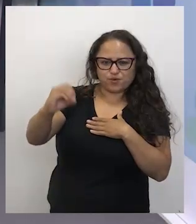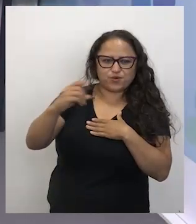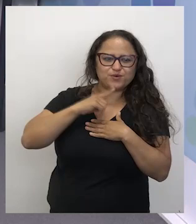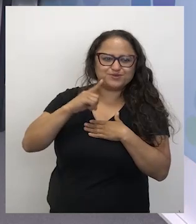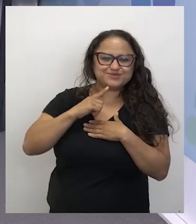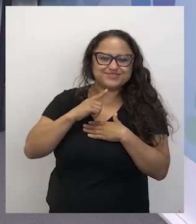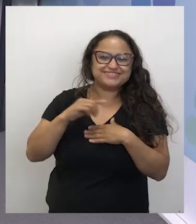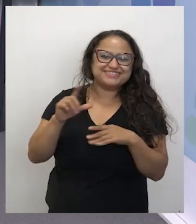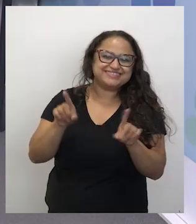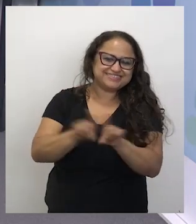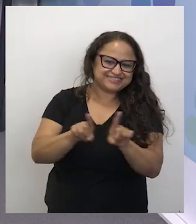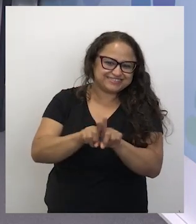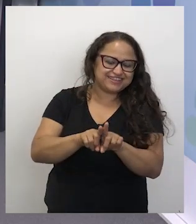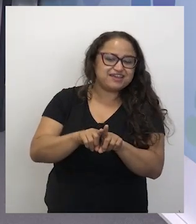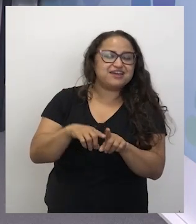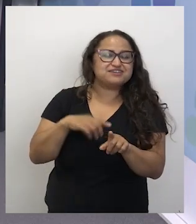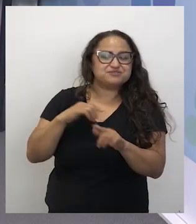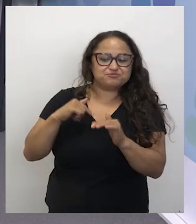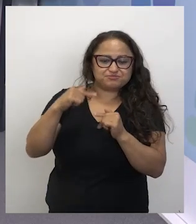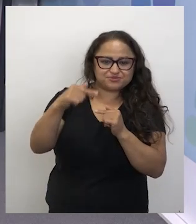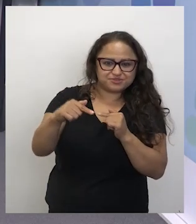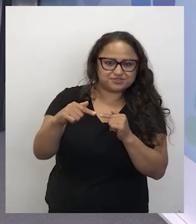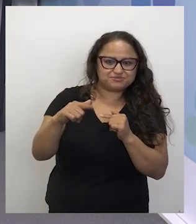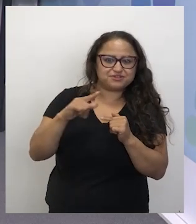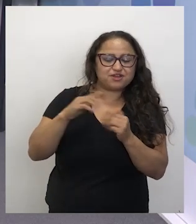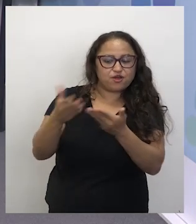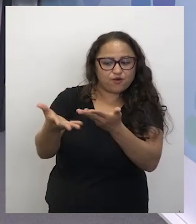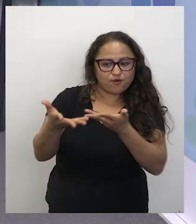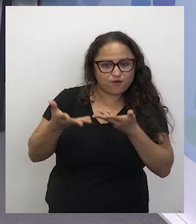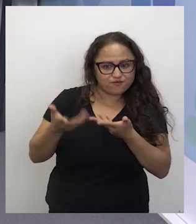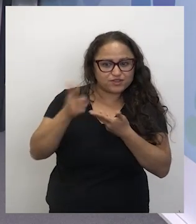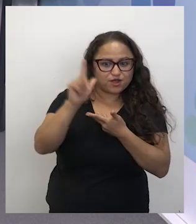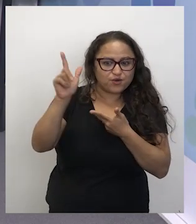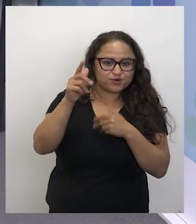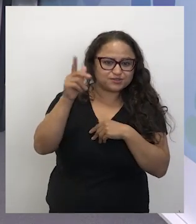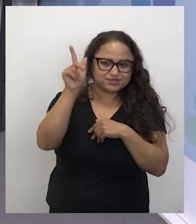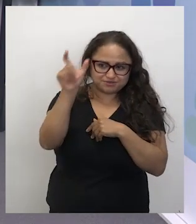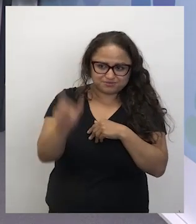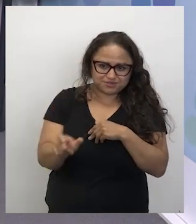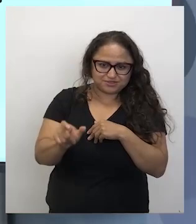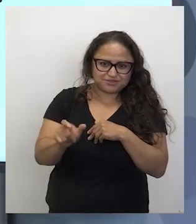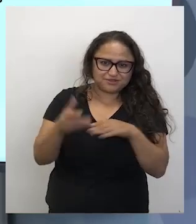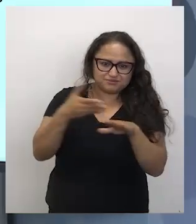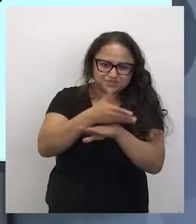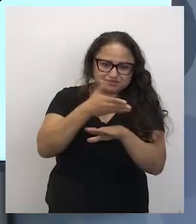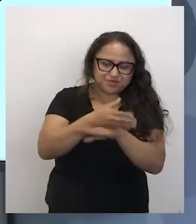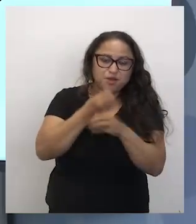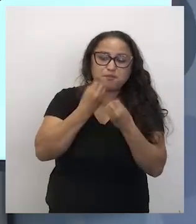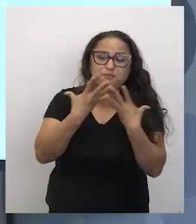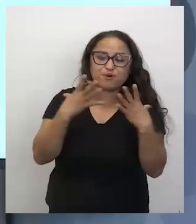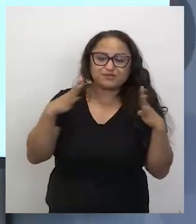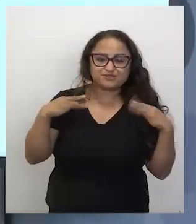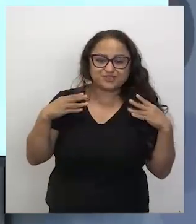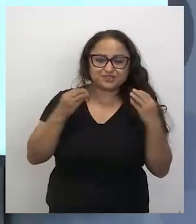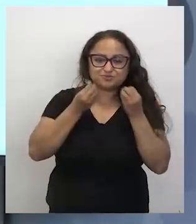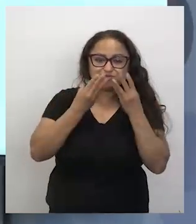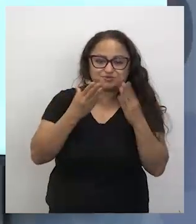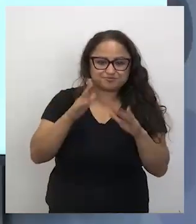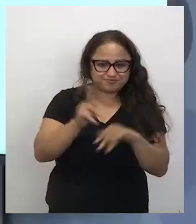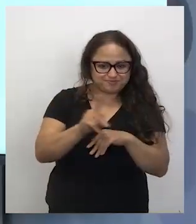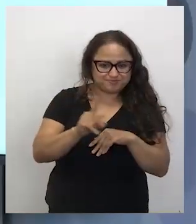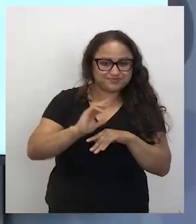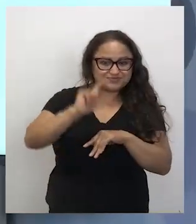Chapolin. semana. A gente vai convidar outra pessoa aqui para participar com a gente aqui. Giba, boas férias, professores. Até a semana que